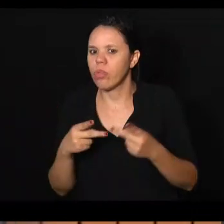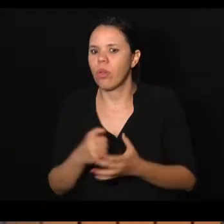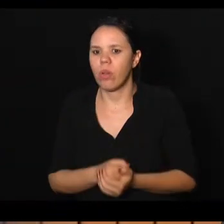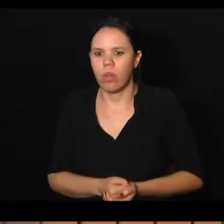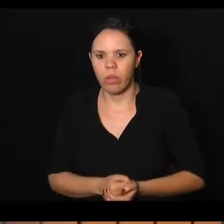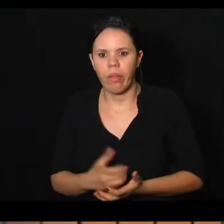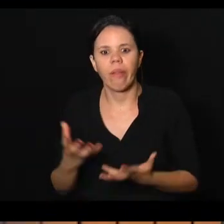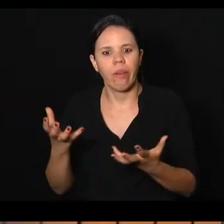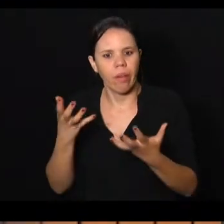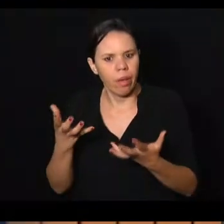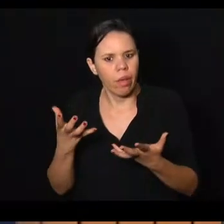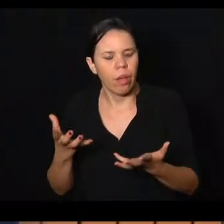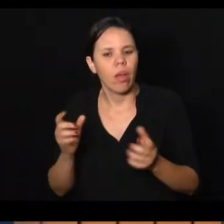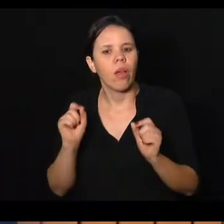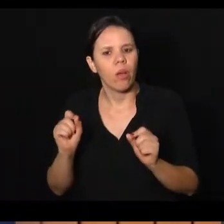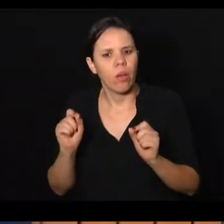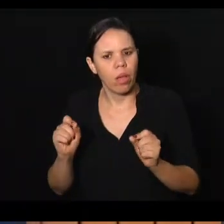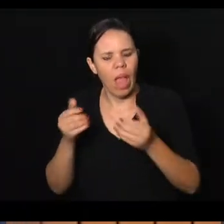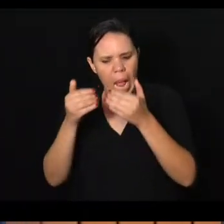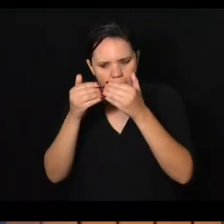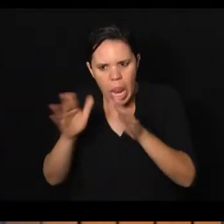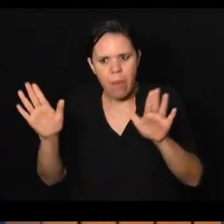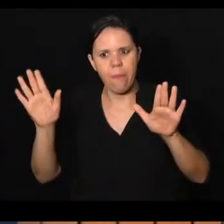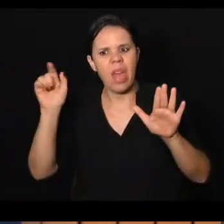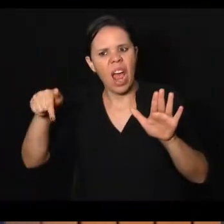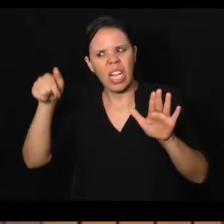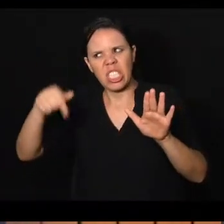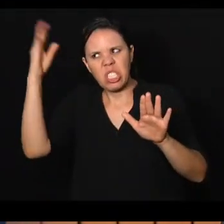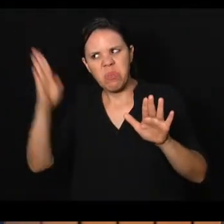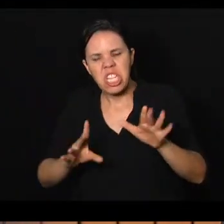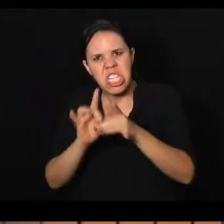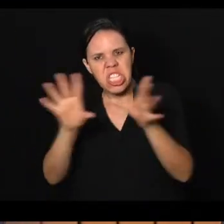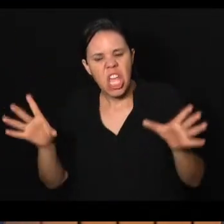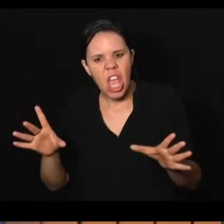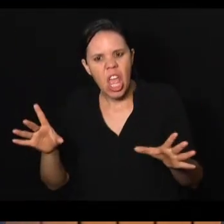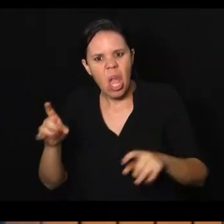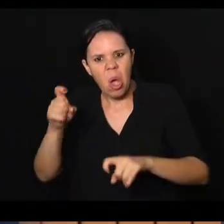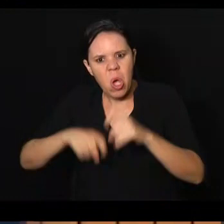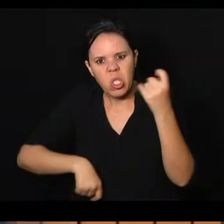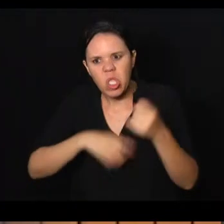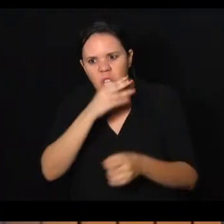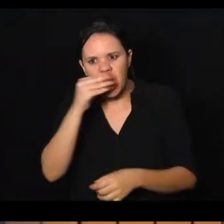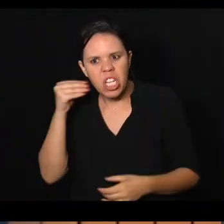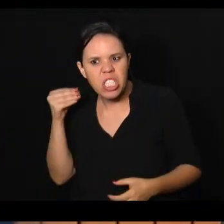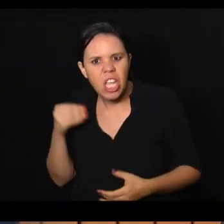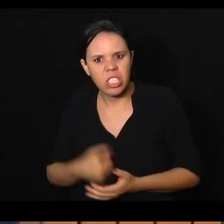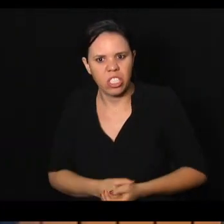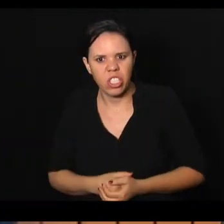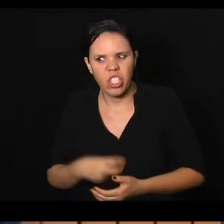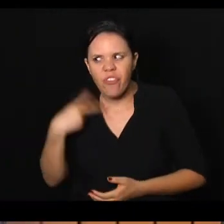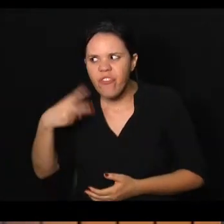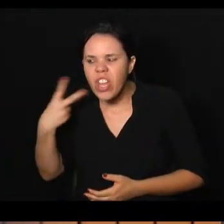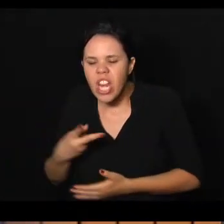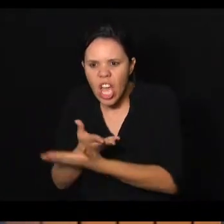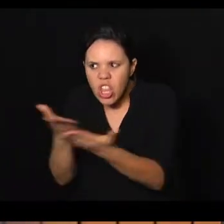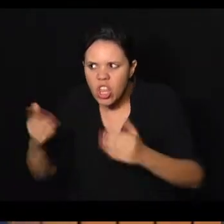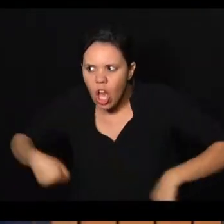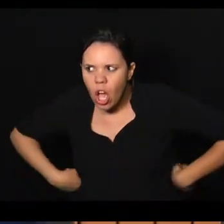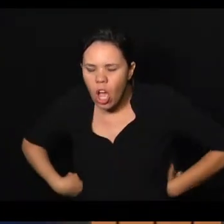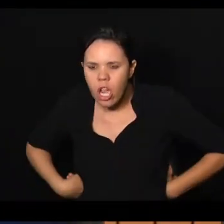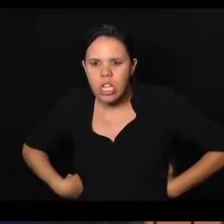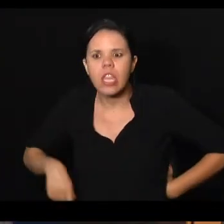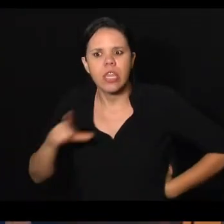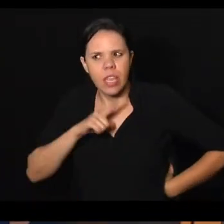que quer liberar nesta nação o abuso sexual de adolescente. Vereadores, temos